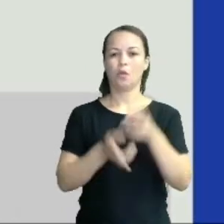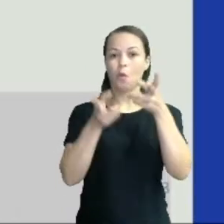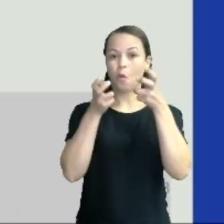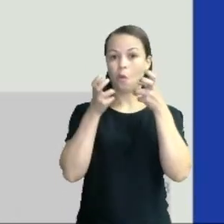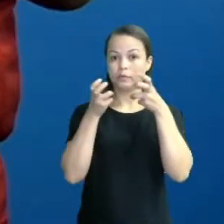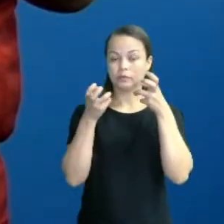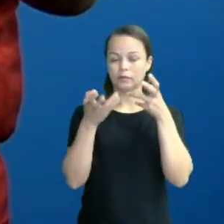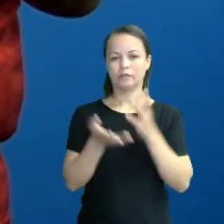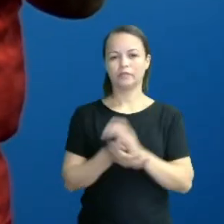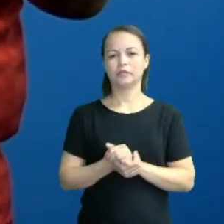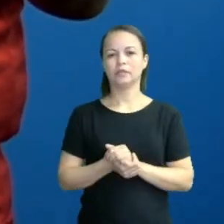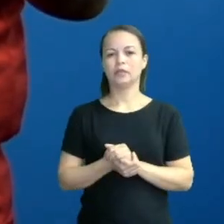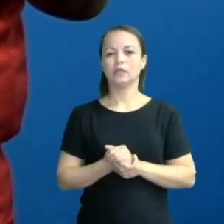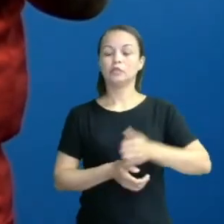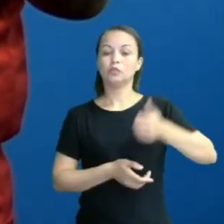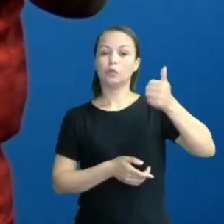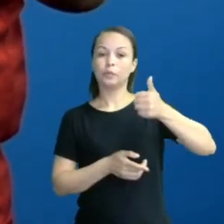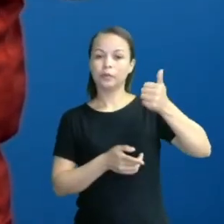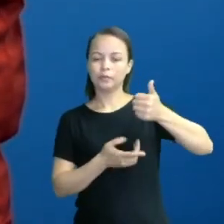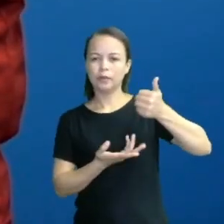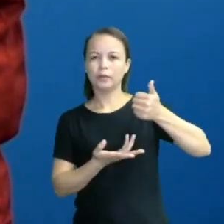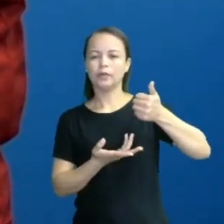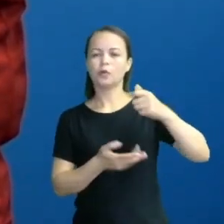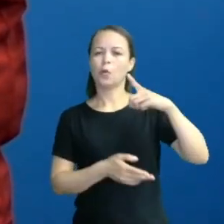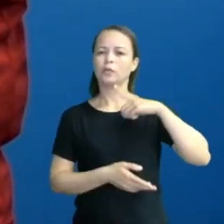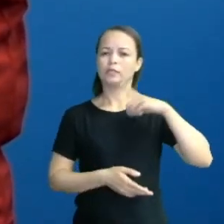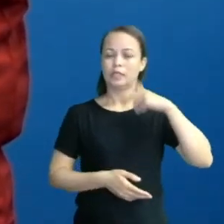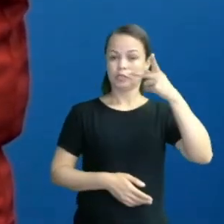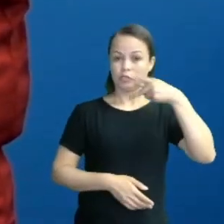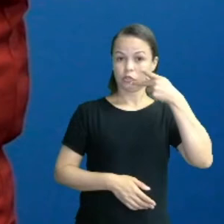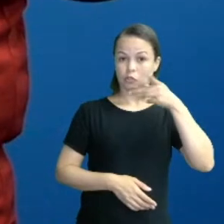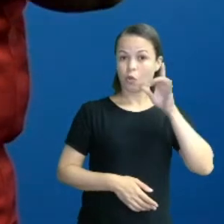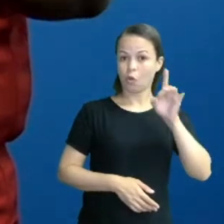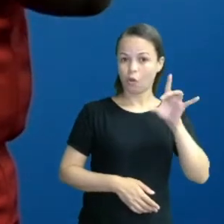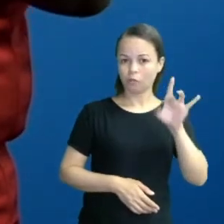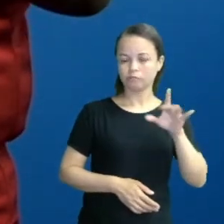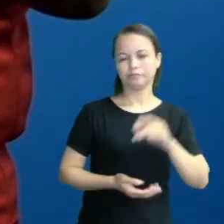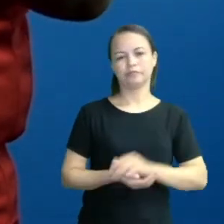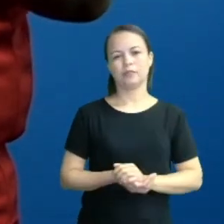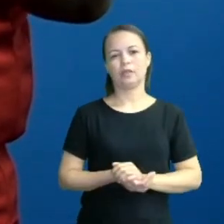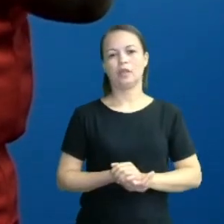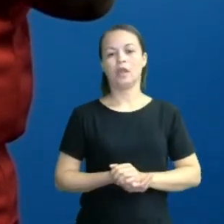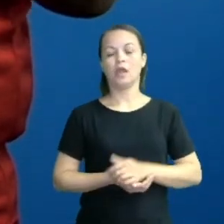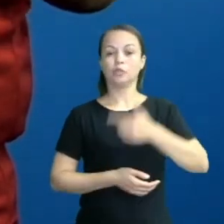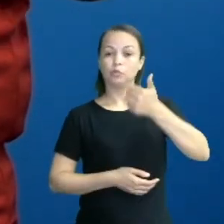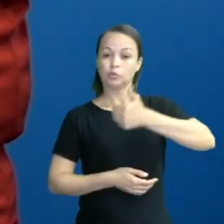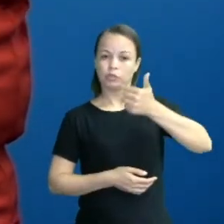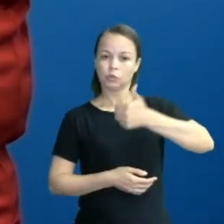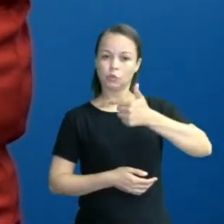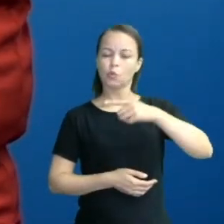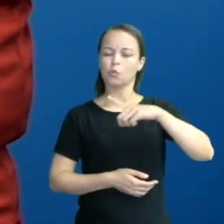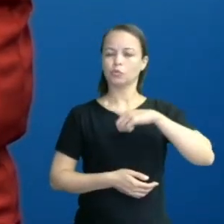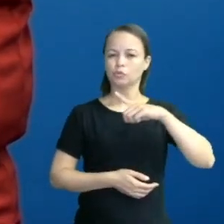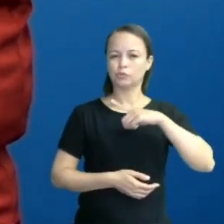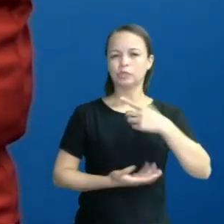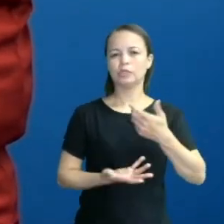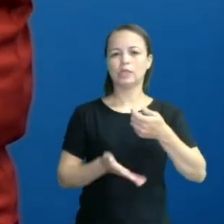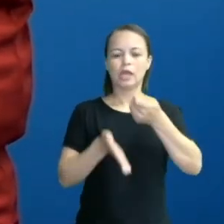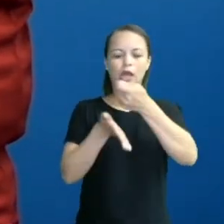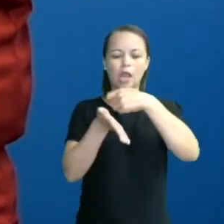gente. No primeiro, a gente tinha só sonoridade. No segundo, a gente